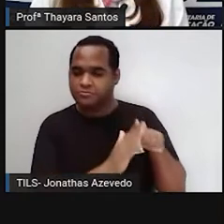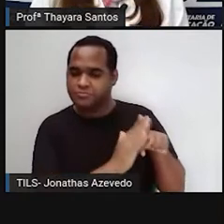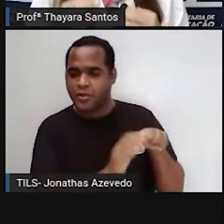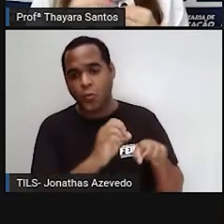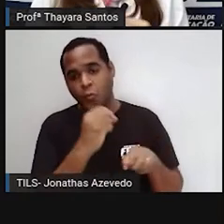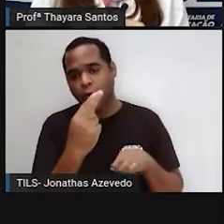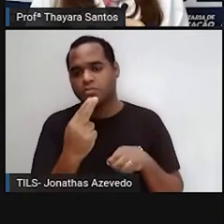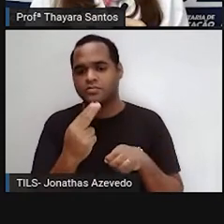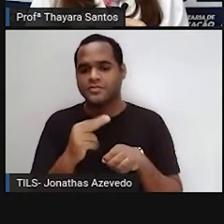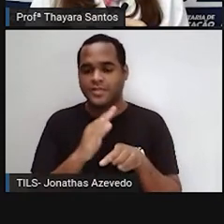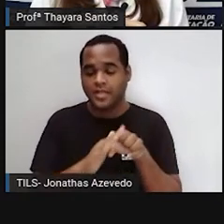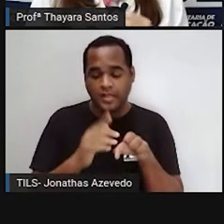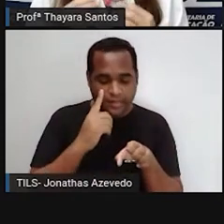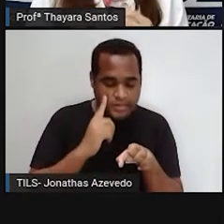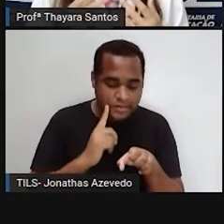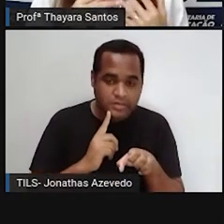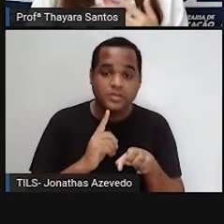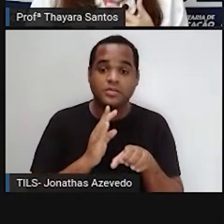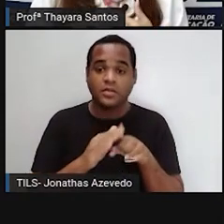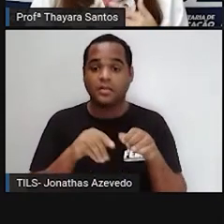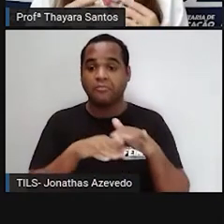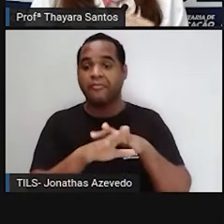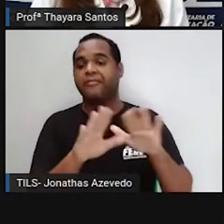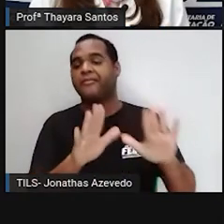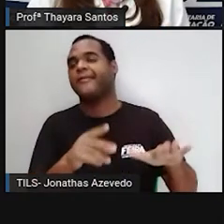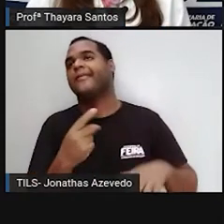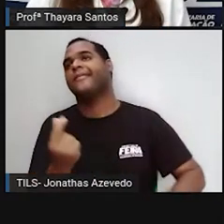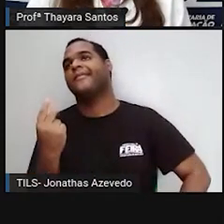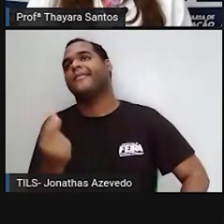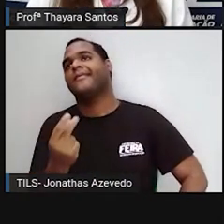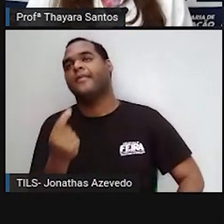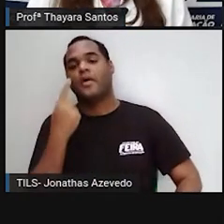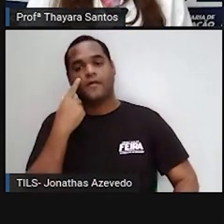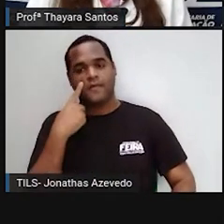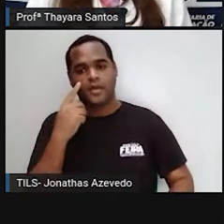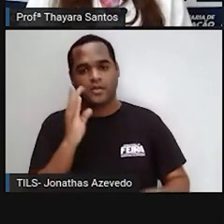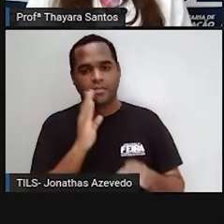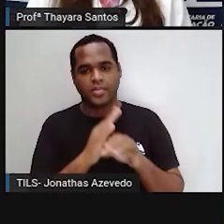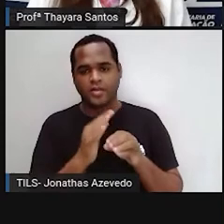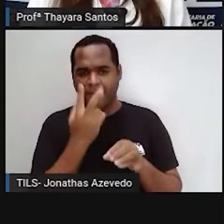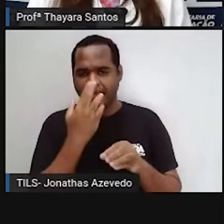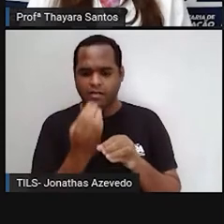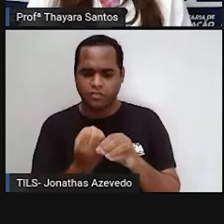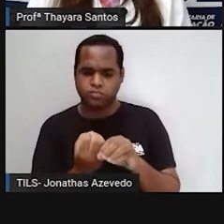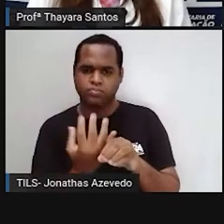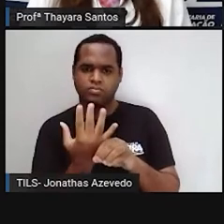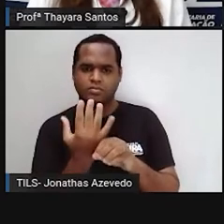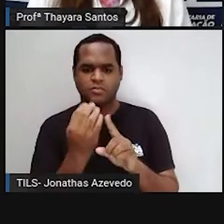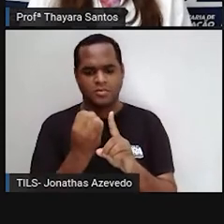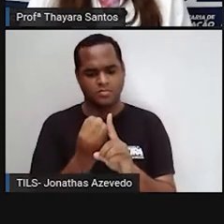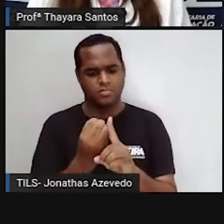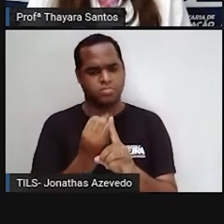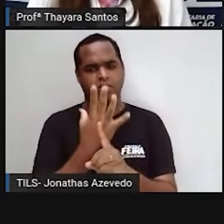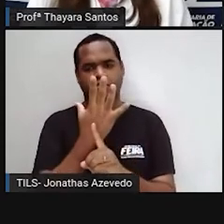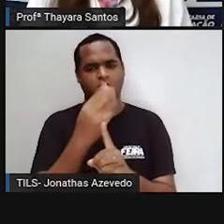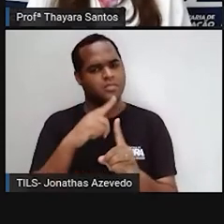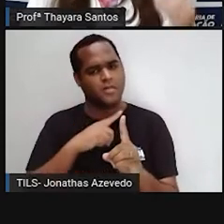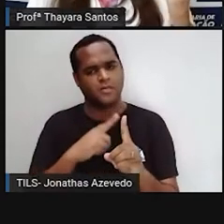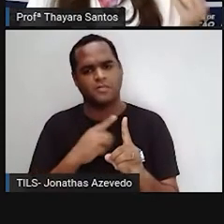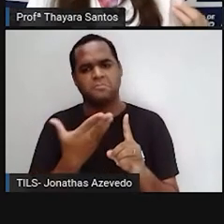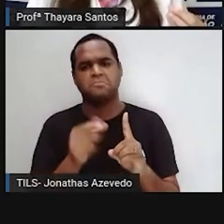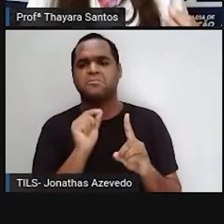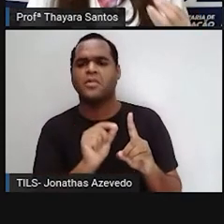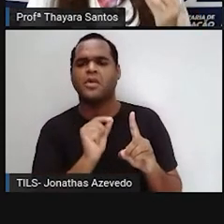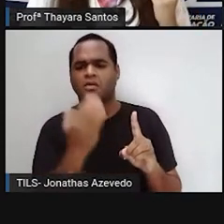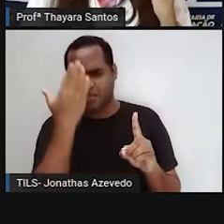a cebola, esquece ali na gaveta por um tempo, e quando a gente vai ver, tem uma estrutura assim, um ramozinho saindo dela. O que